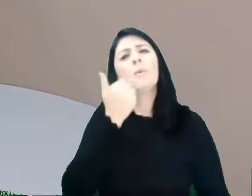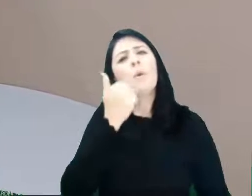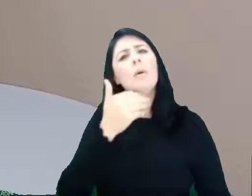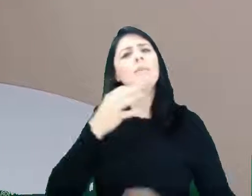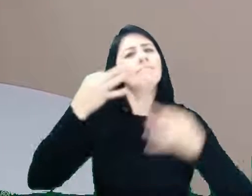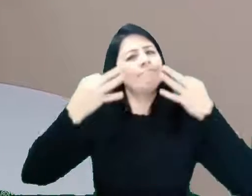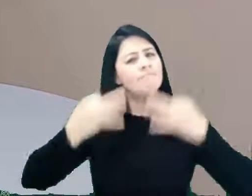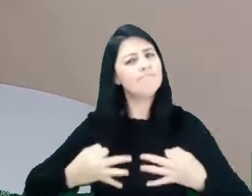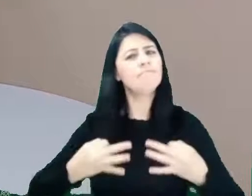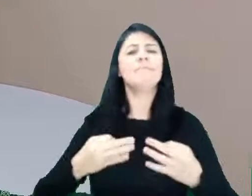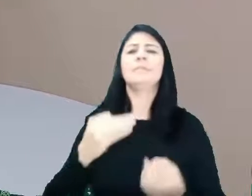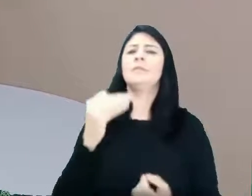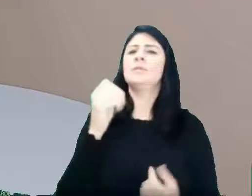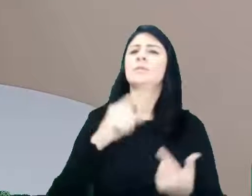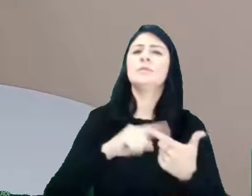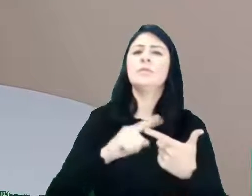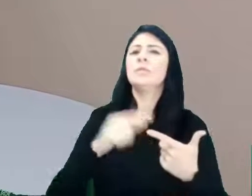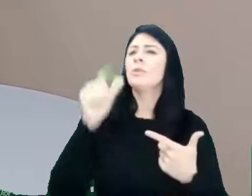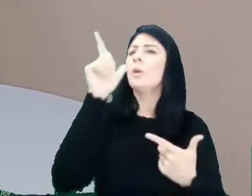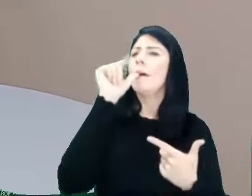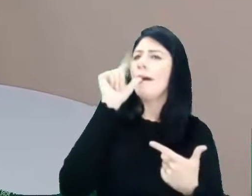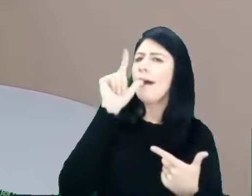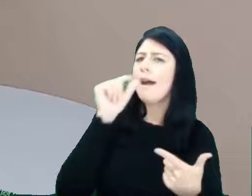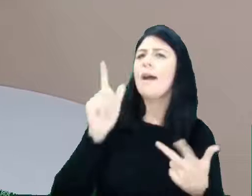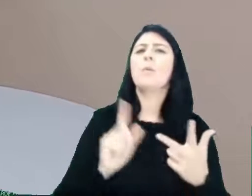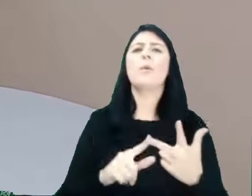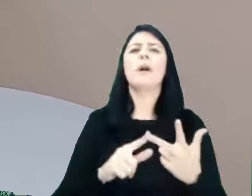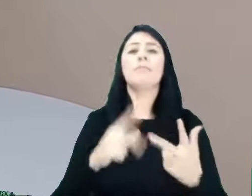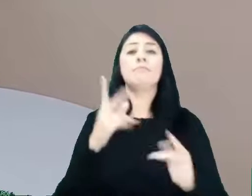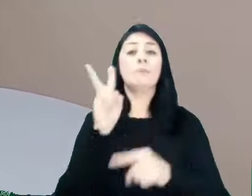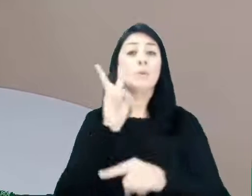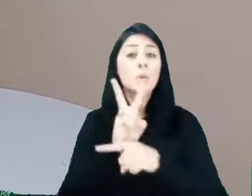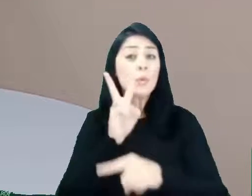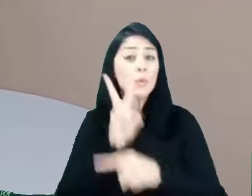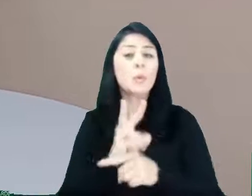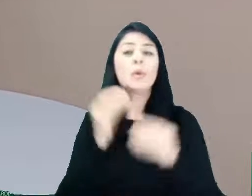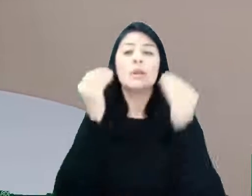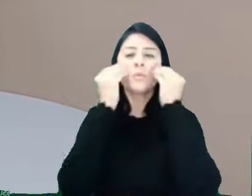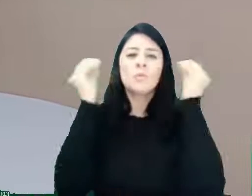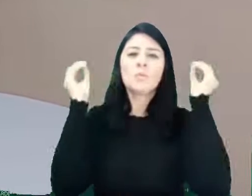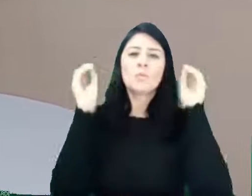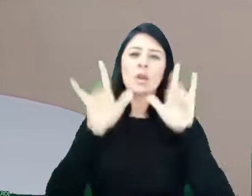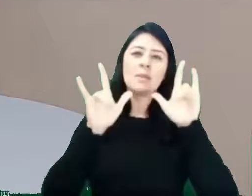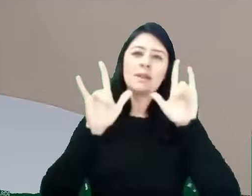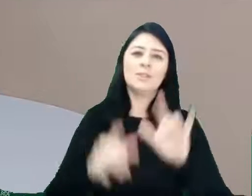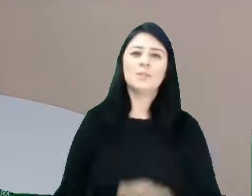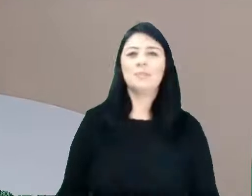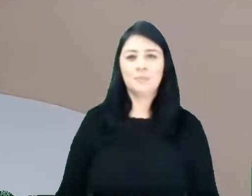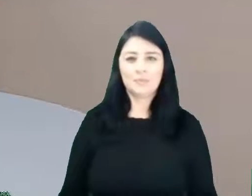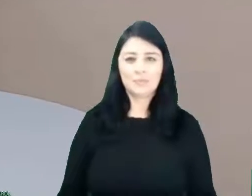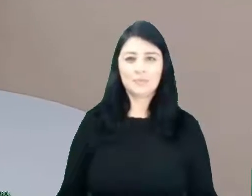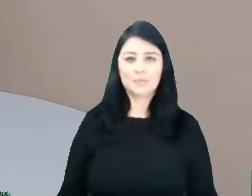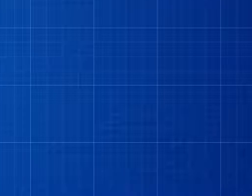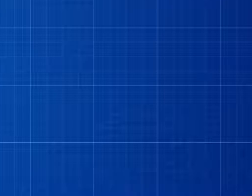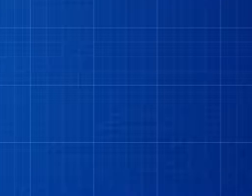se alimentando corretamente. Bebam água, se cuidem. Beijo para vocês.